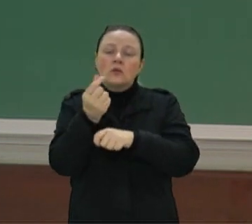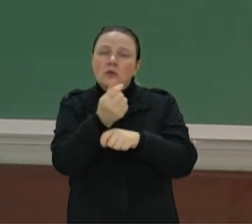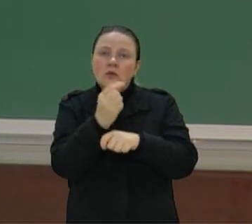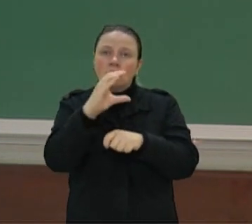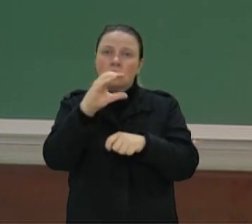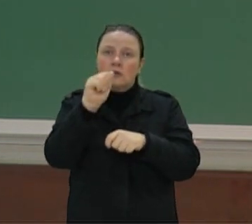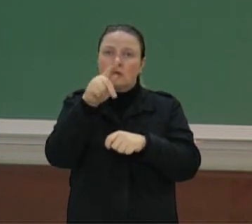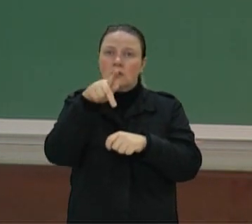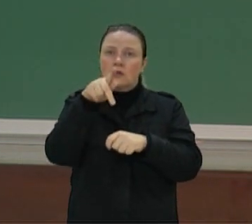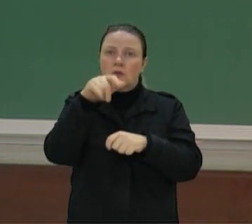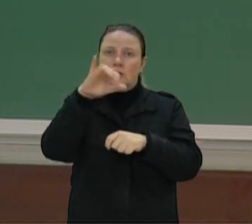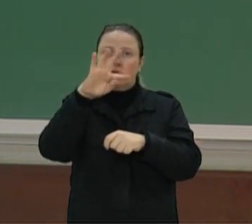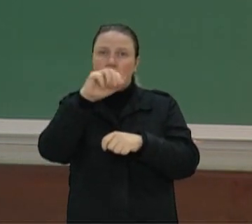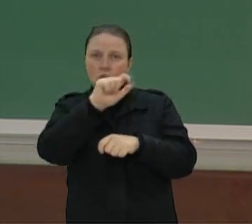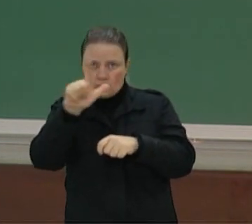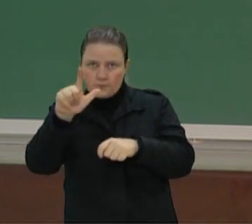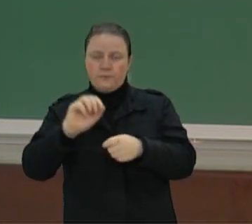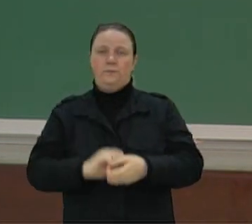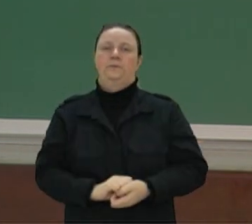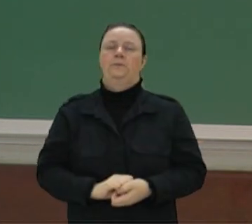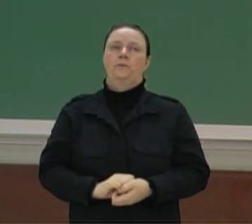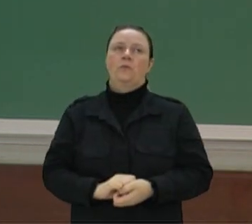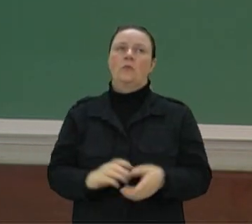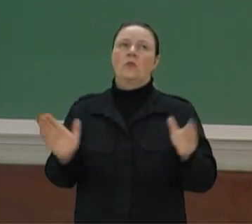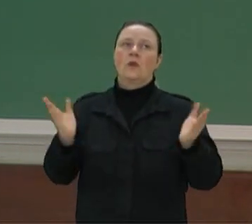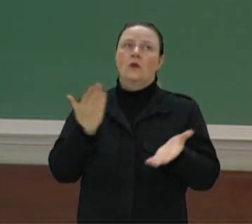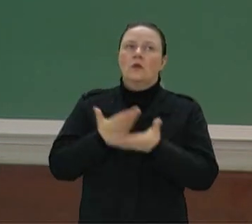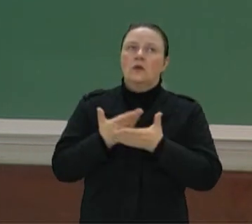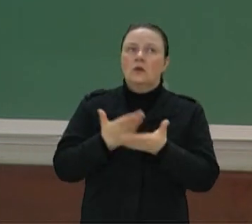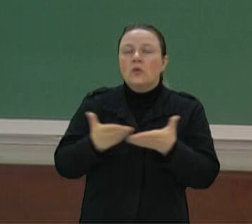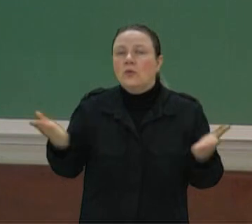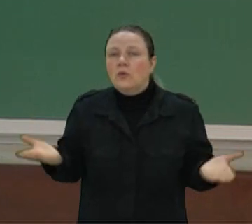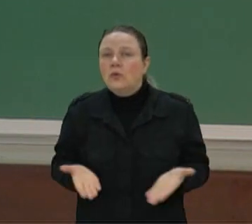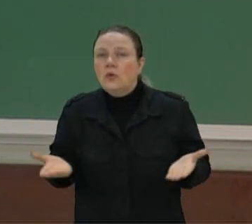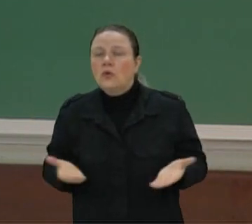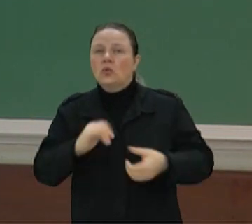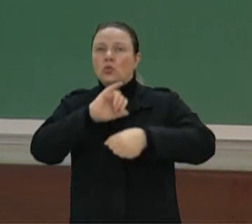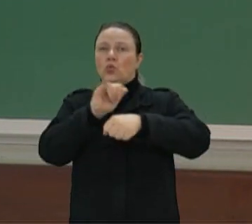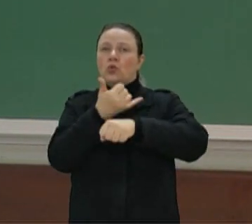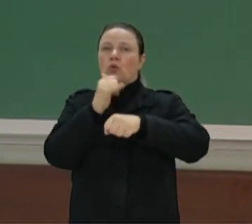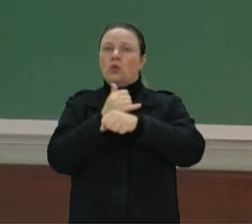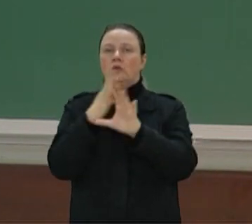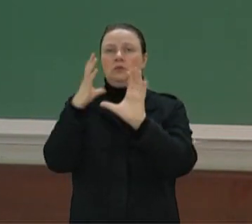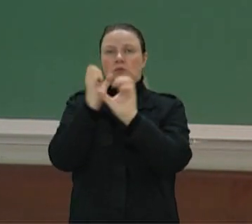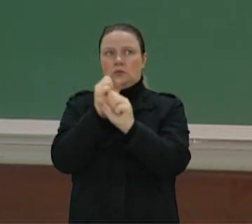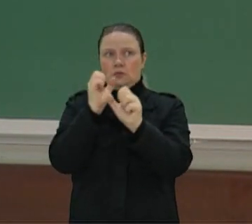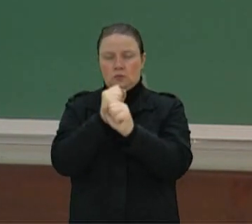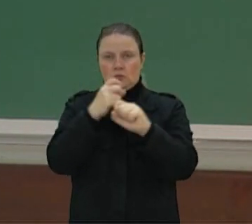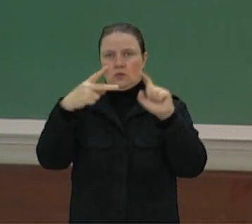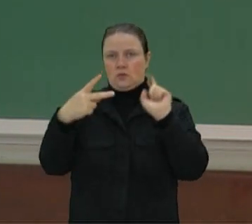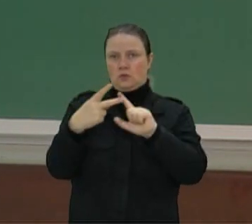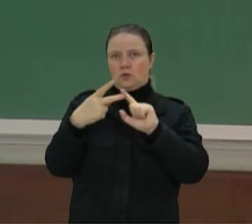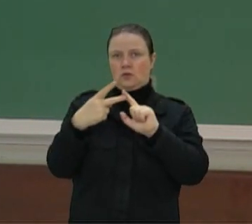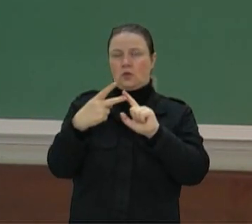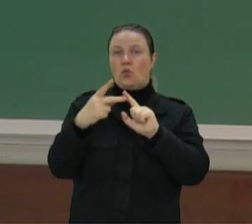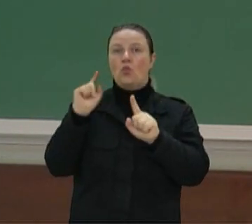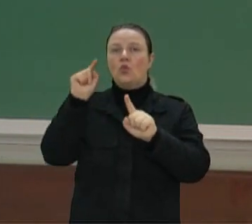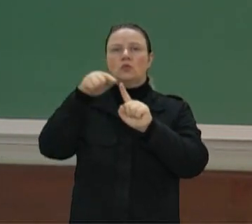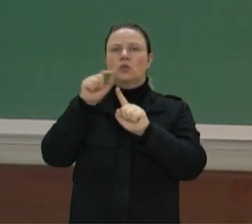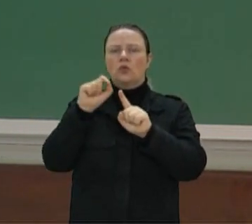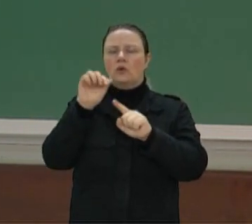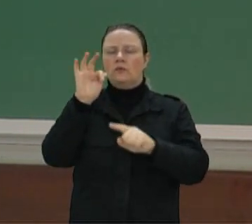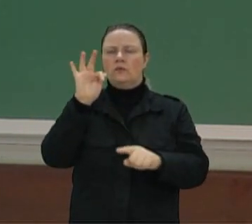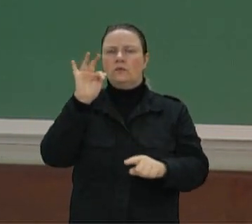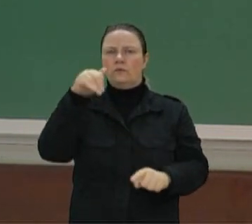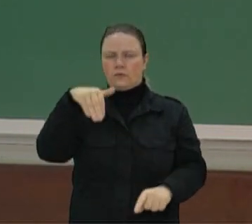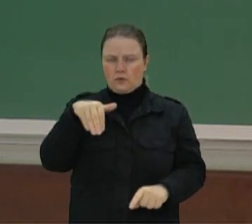capital do dinheiro. Então, pessoal, na aula de hoje, o que nós vamos ver? Juros simples e função afim. Por isso que